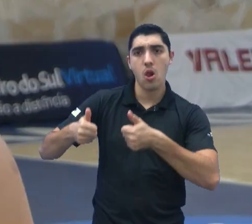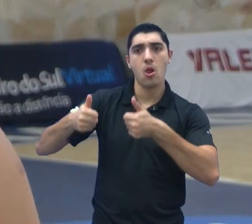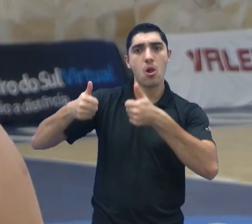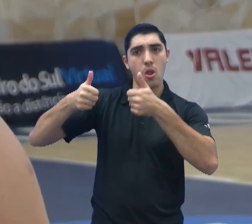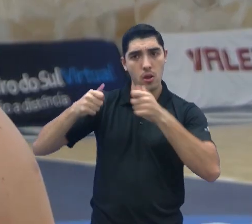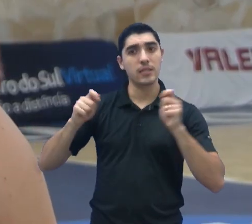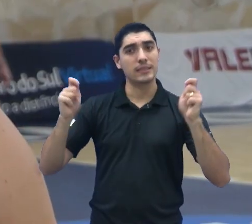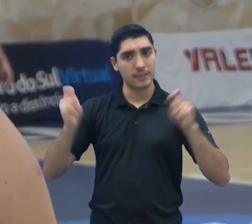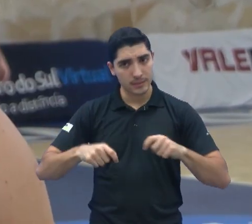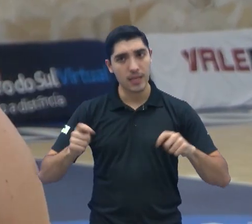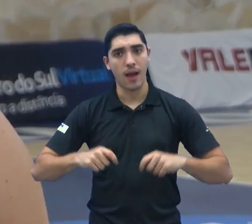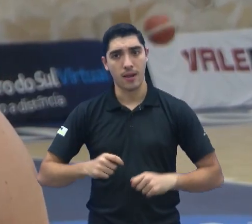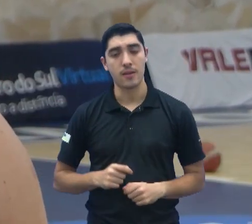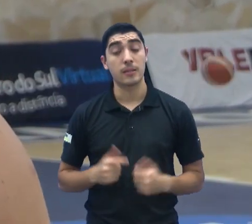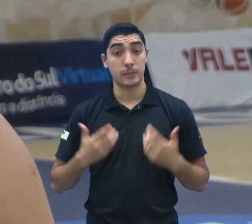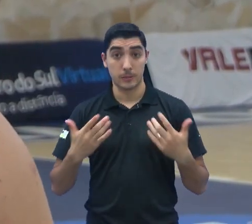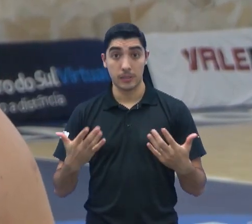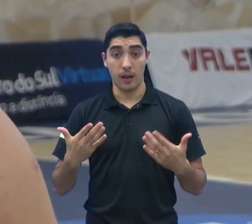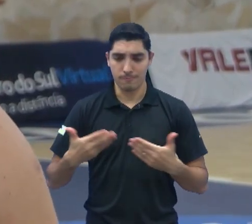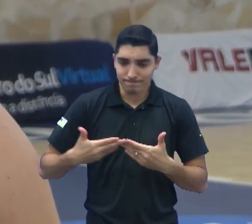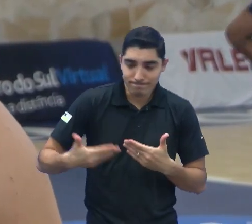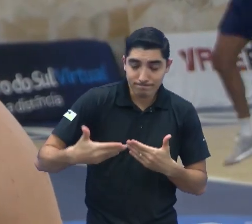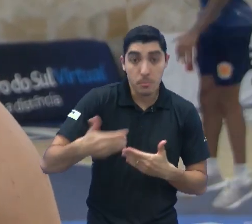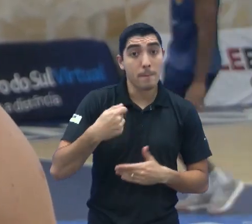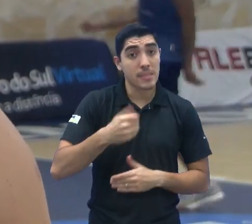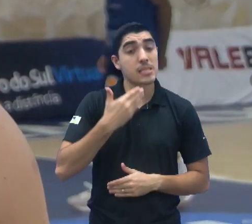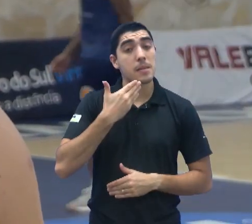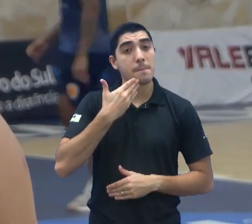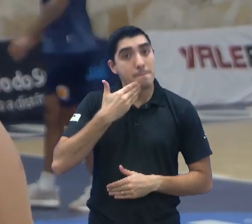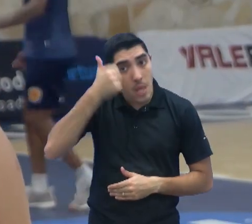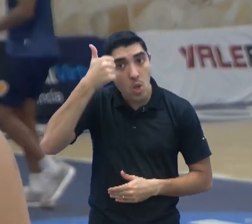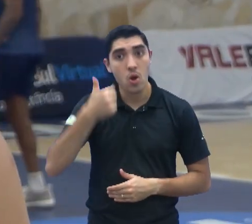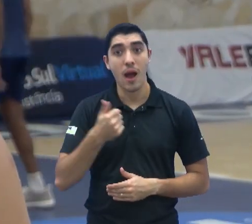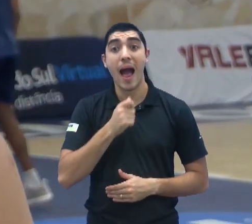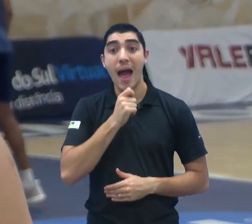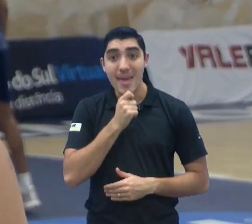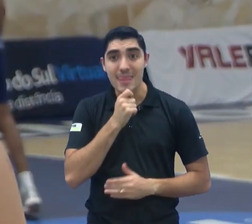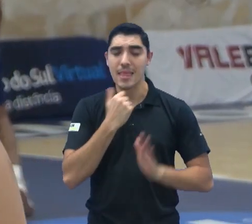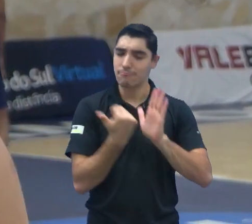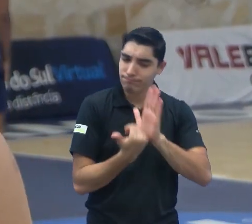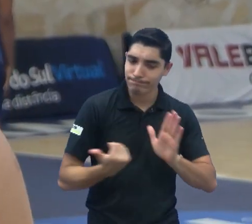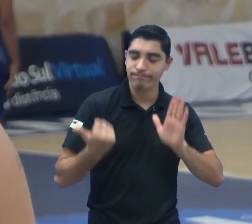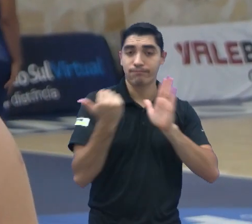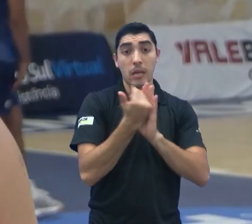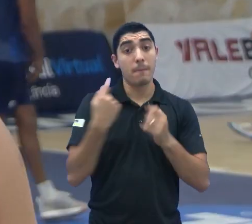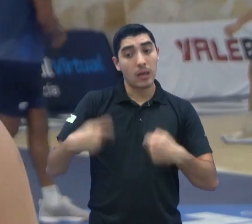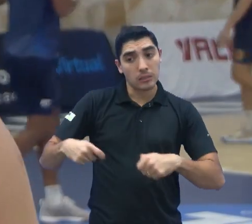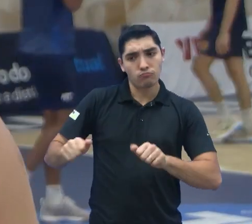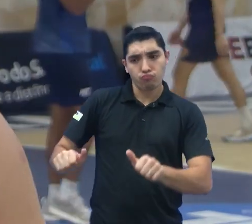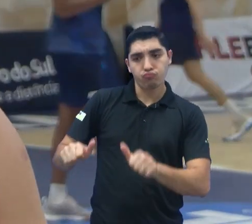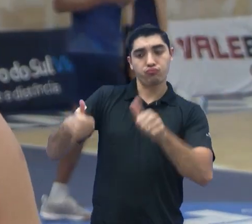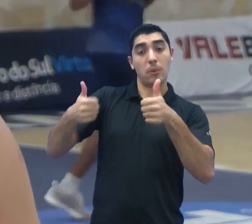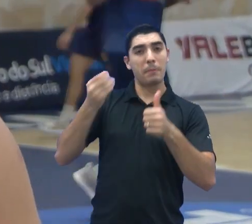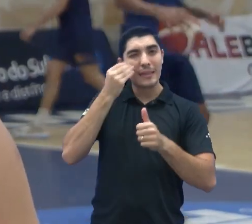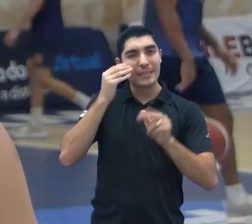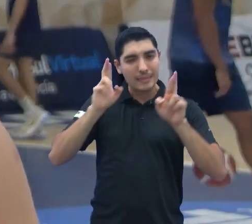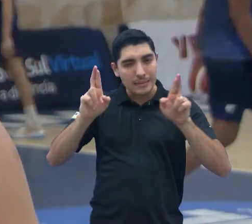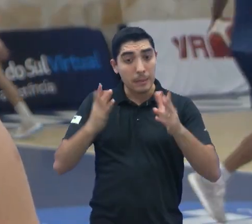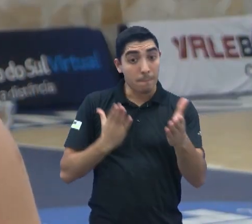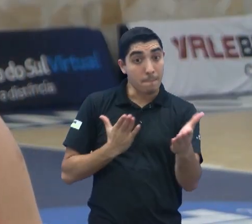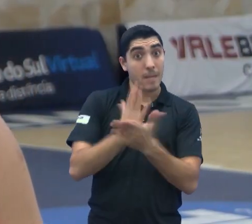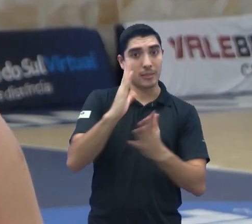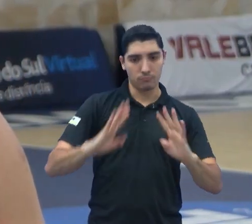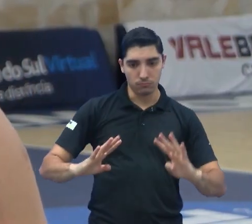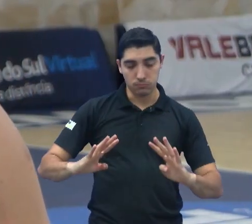feito tão bem, a gente melhorar mais, né, para que a gente seja uma equipe cada vez melhor em busca desse playoff, para que a gente chegue na hora